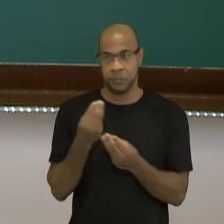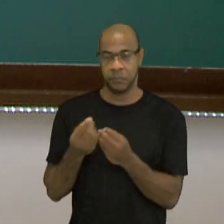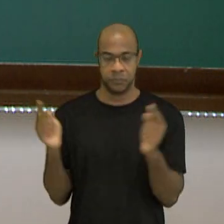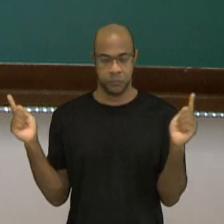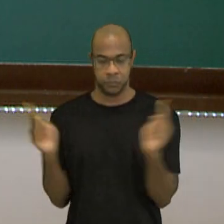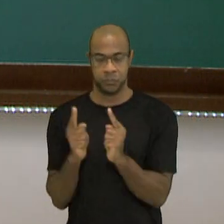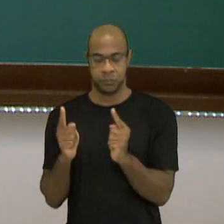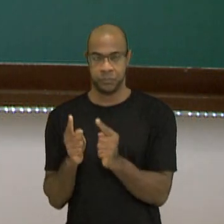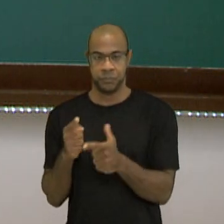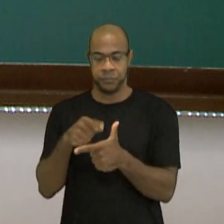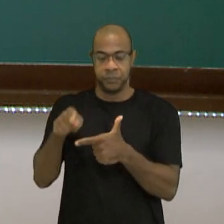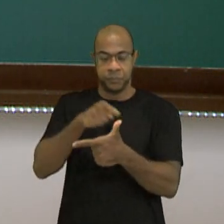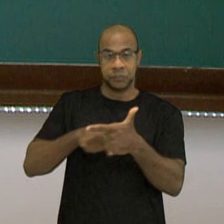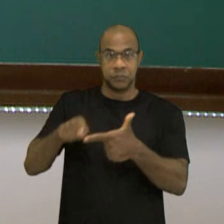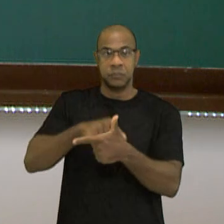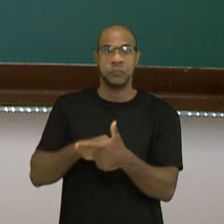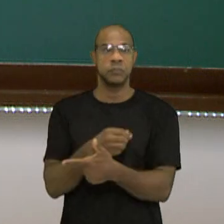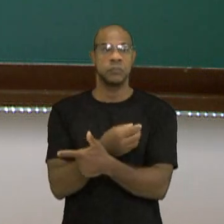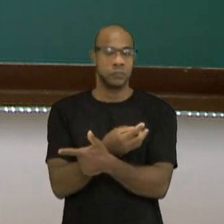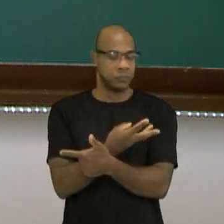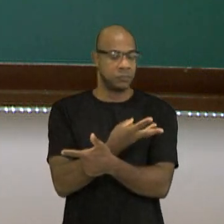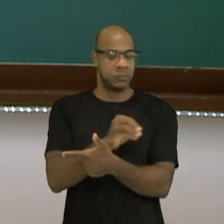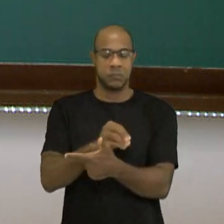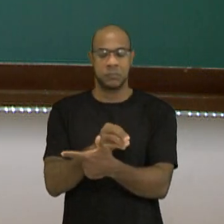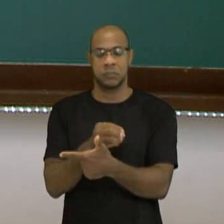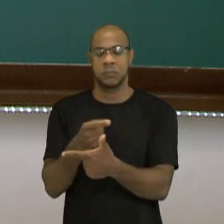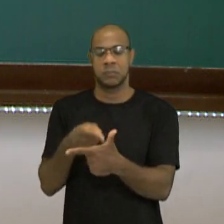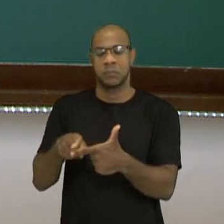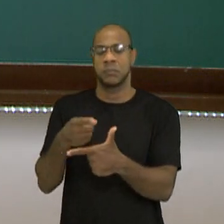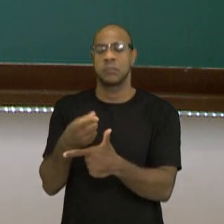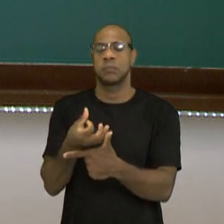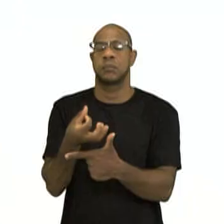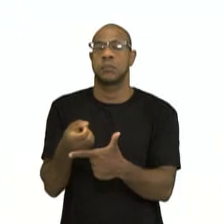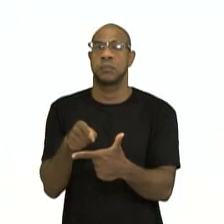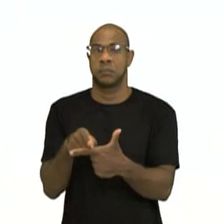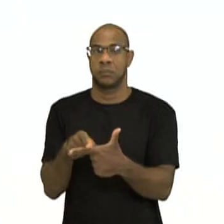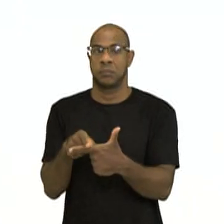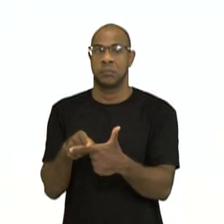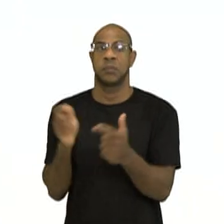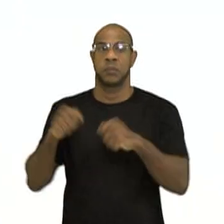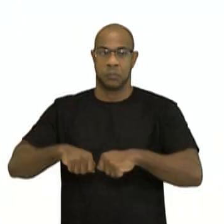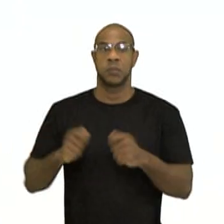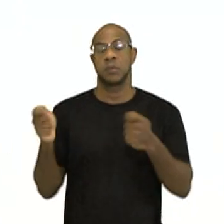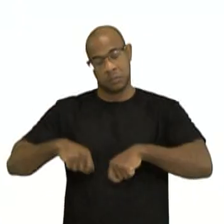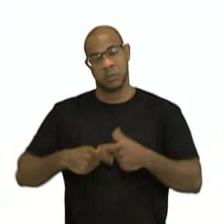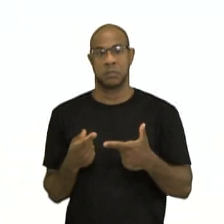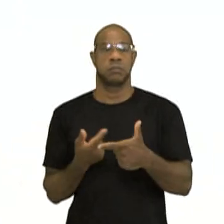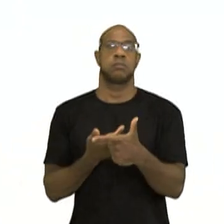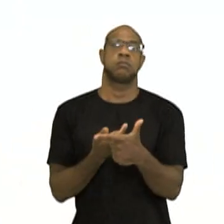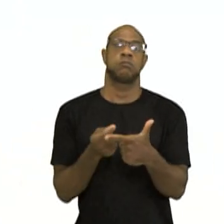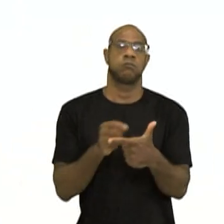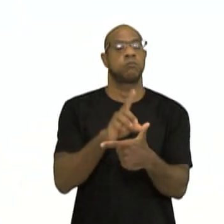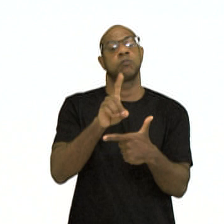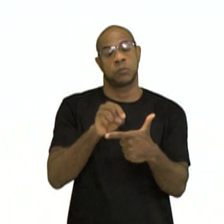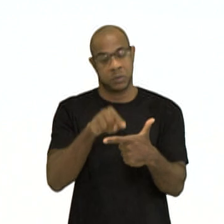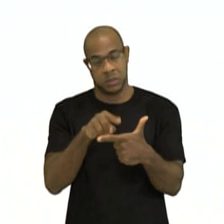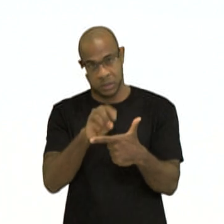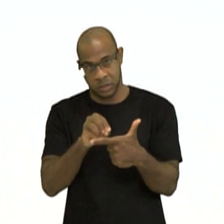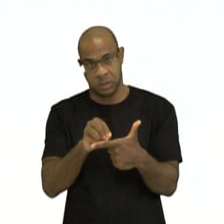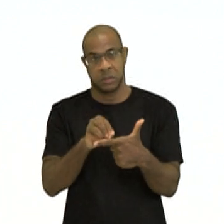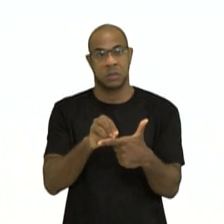simplificação das operações. 300 dividido por 60, olha lá como é que fica. Eu posso dividir, começar dividindo por